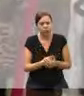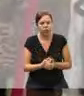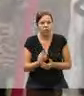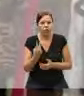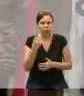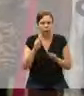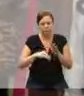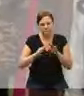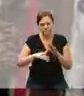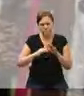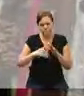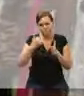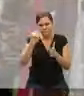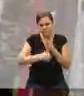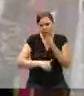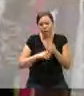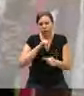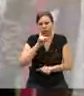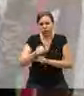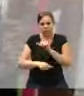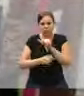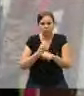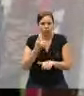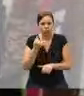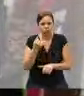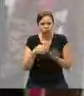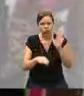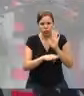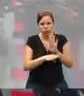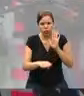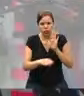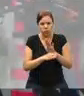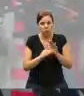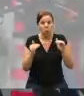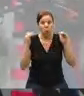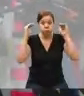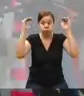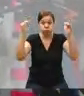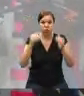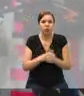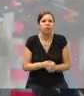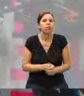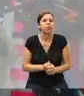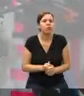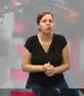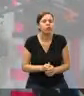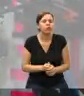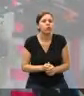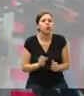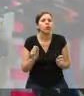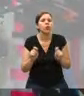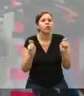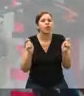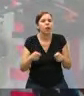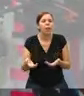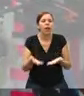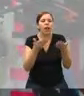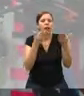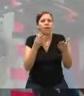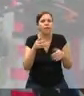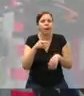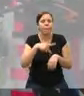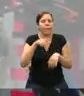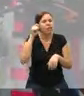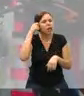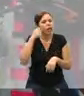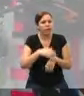é transformado em uma ajuda gigantesca. O que dá para levar para a África é separado